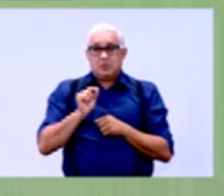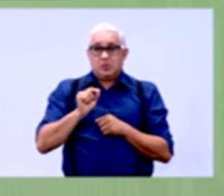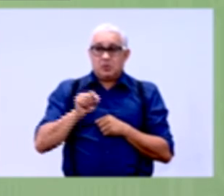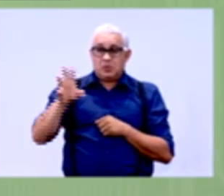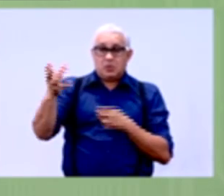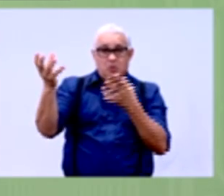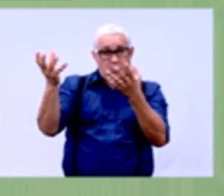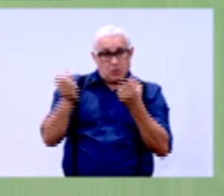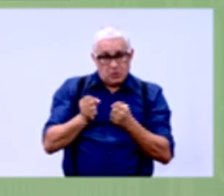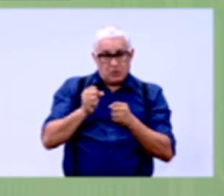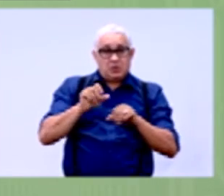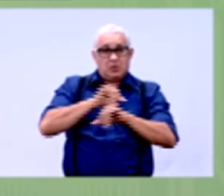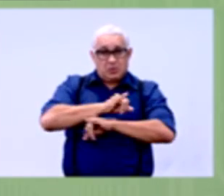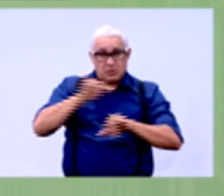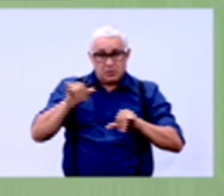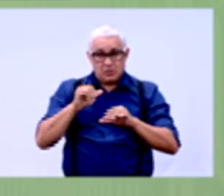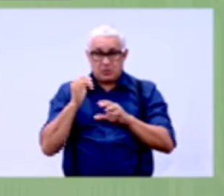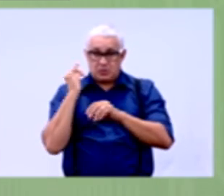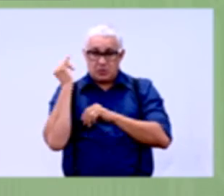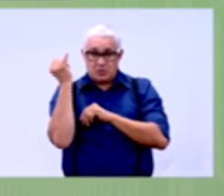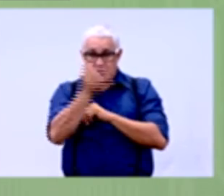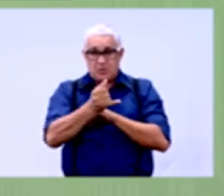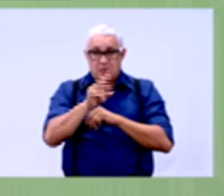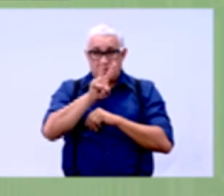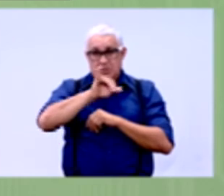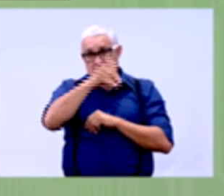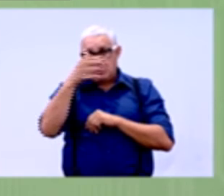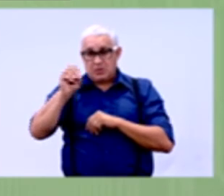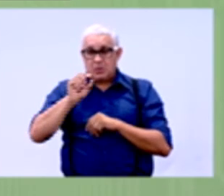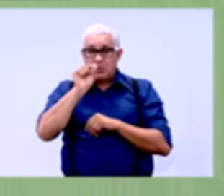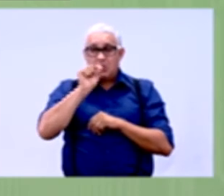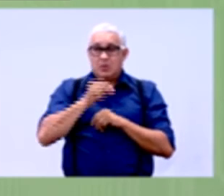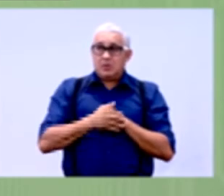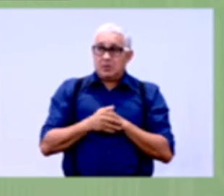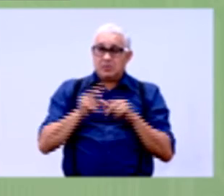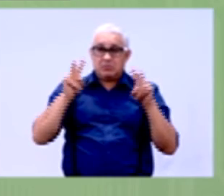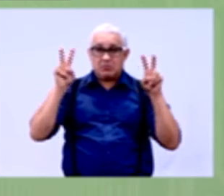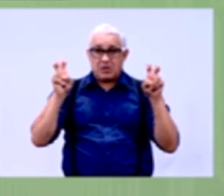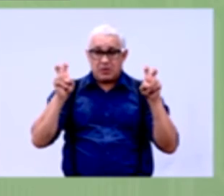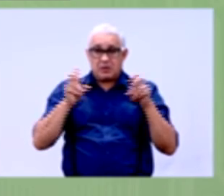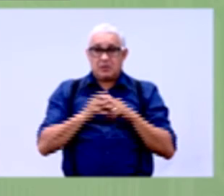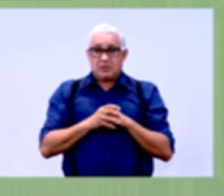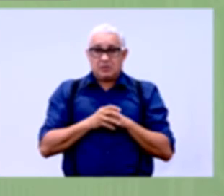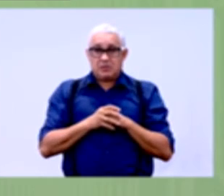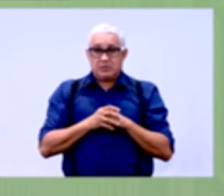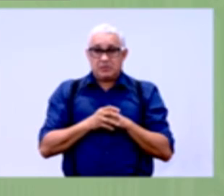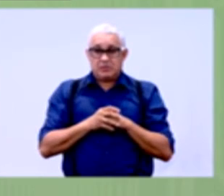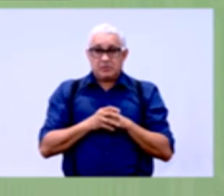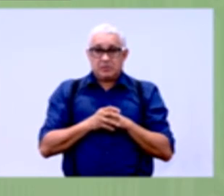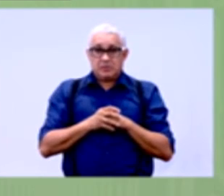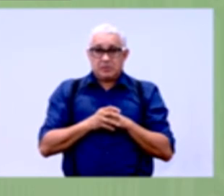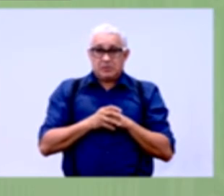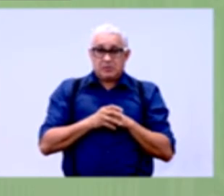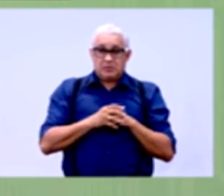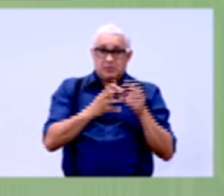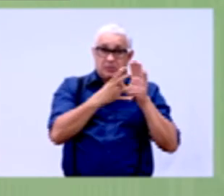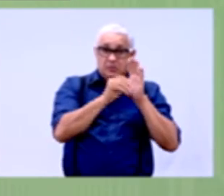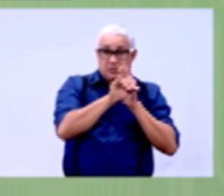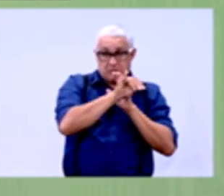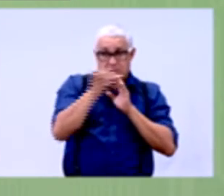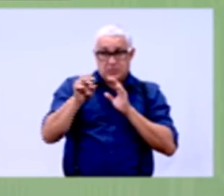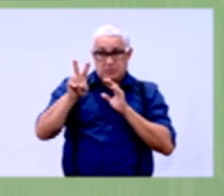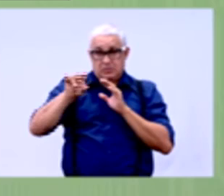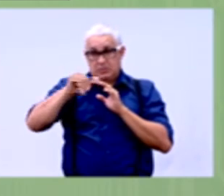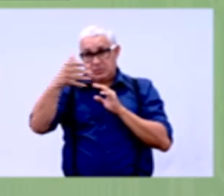receber a informação, ser notificada pela visão sobre, a visão vai ser notificada pelo modelo sobre